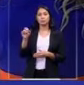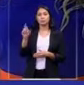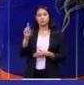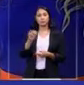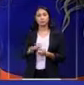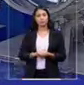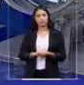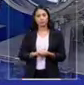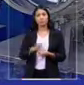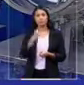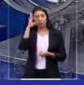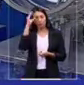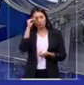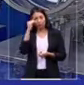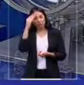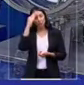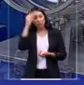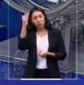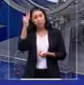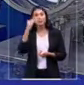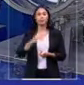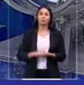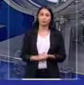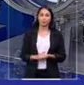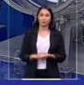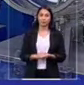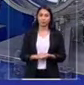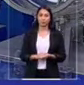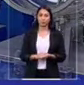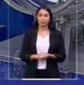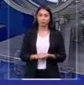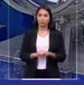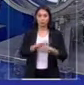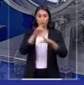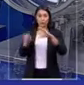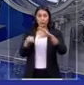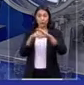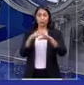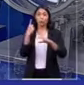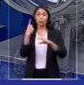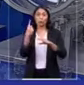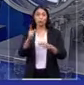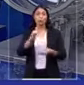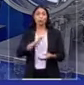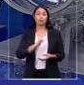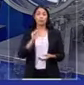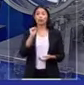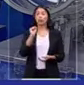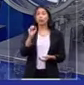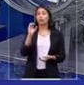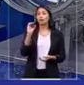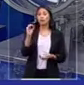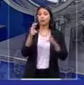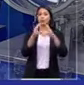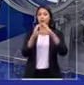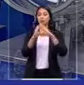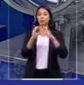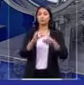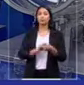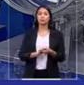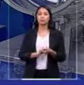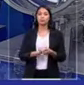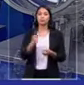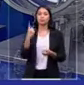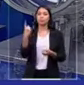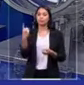noite. Ok, muito obrigada. Aqui, ao meu lado, no Globo número 1, ele foi carregado com 80 bolas